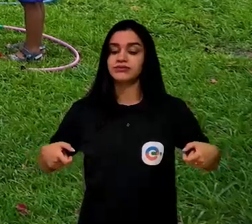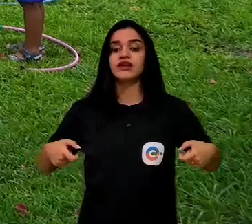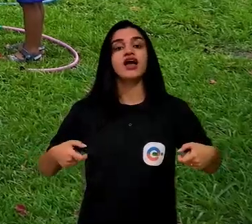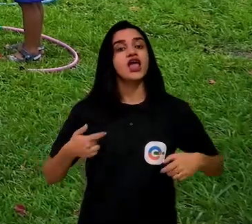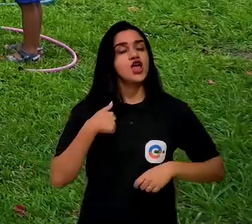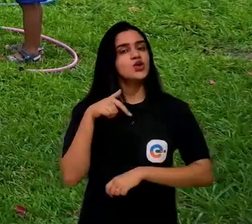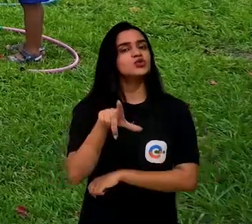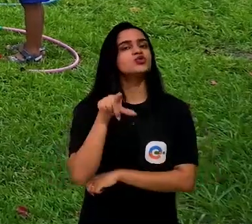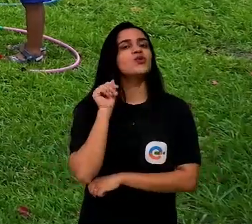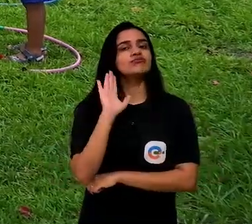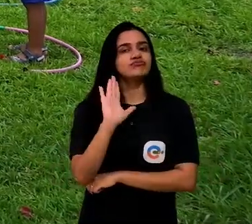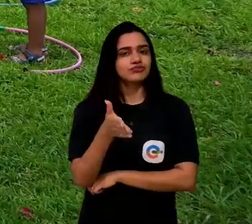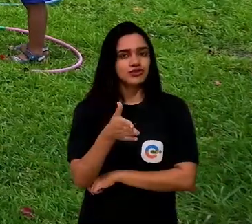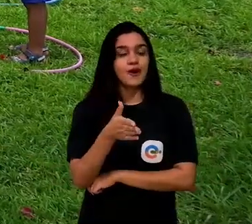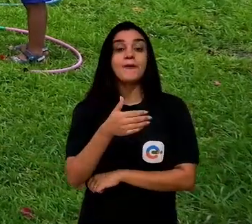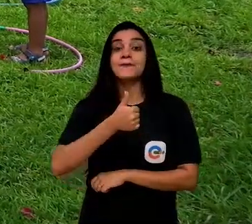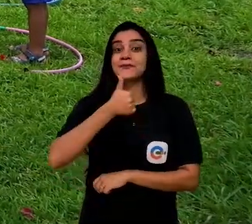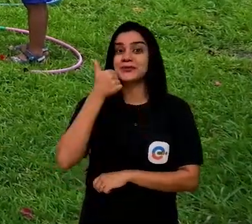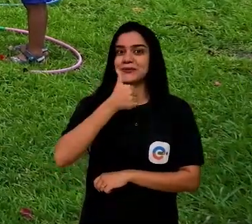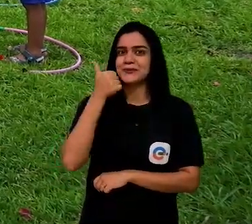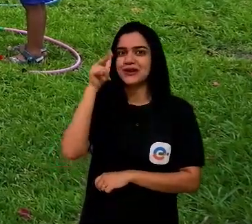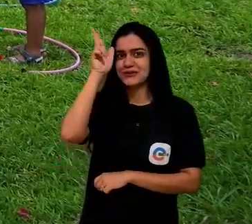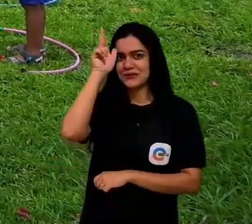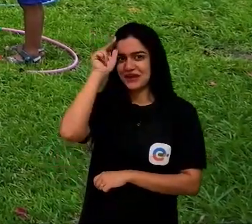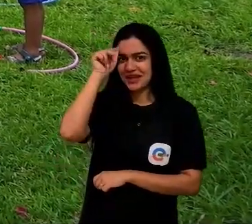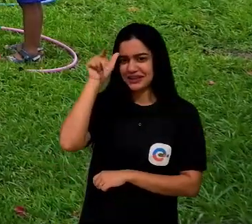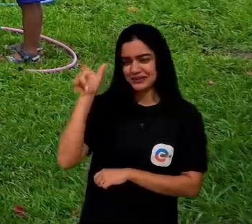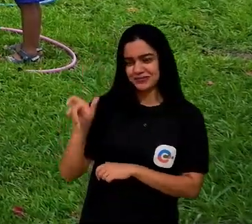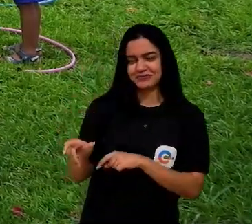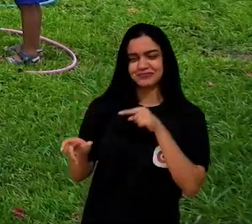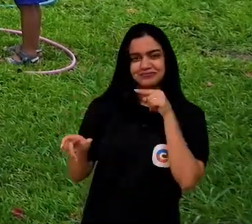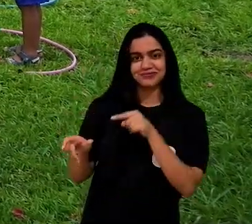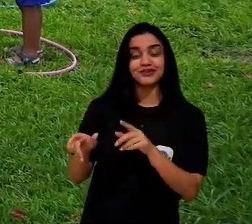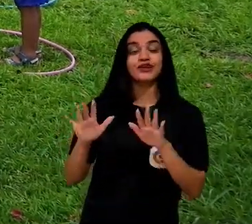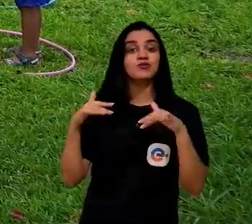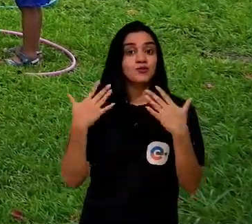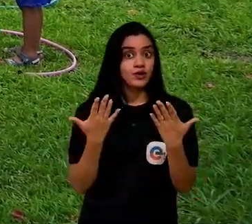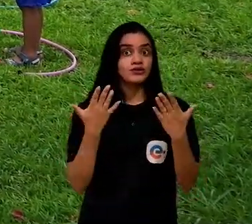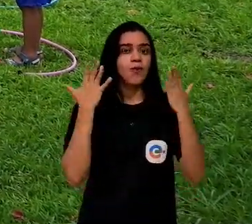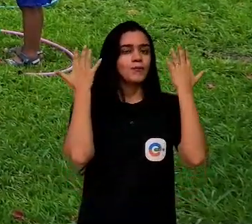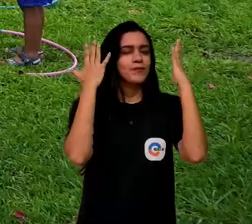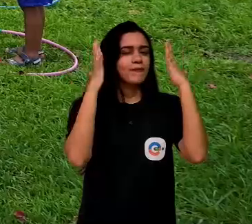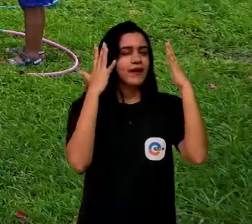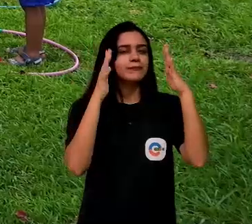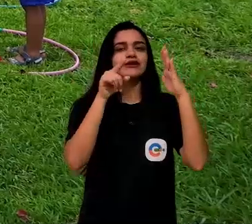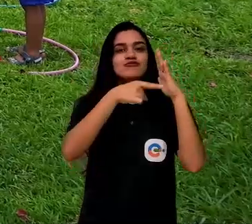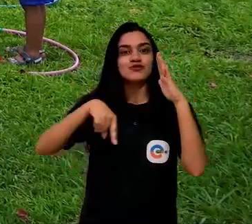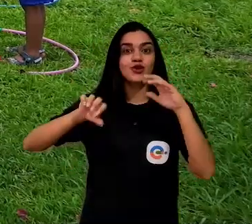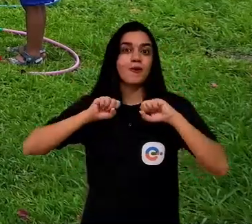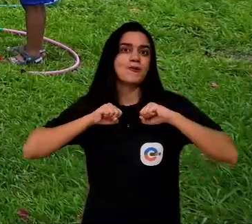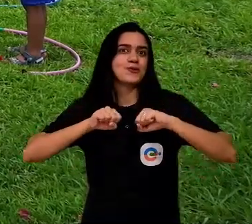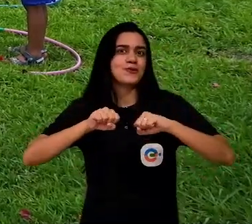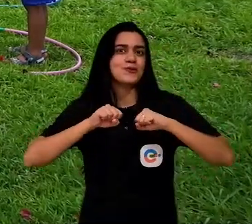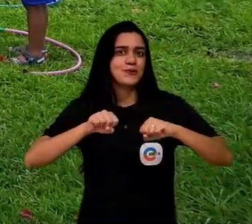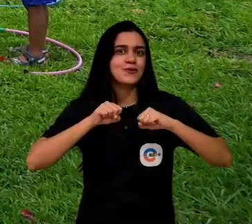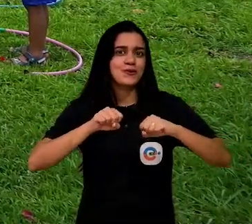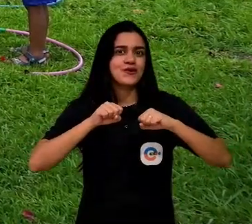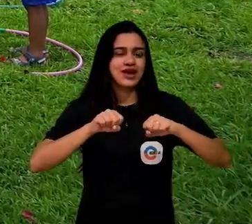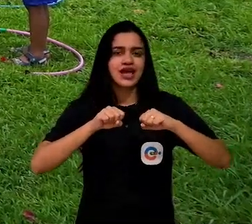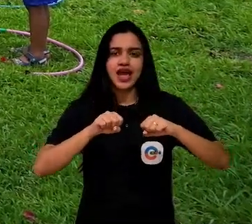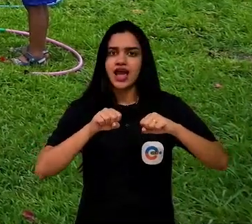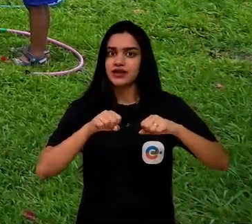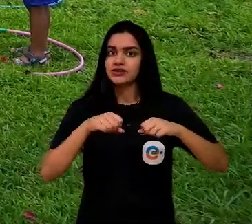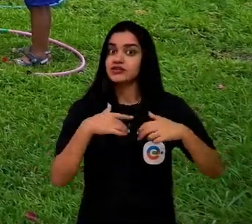escolhi o primeiro coelhinho, que é esse daqui, ó. E quando eu bater palmas, vocês vão ter que correr, ninguém pode ficar na sua